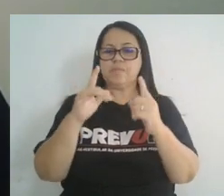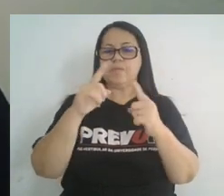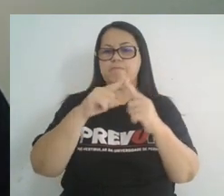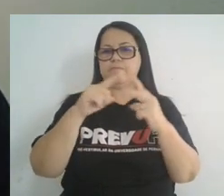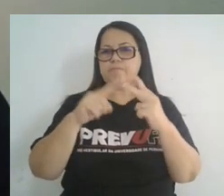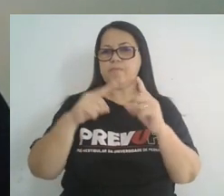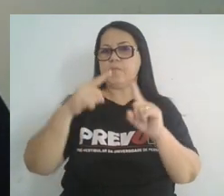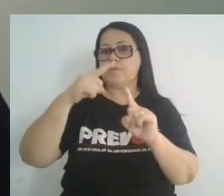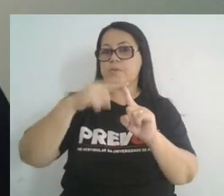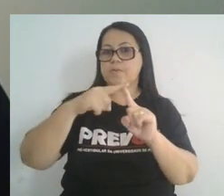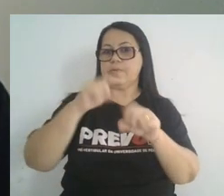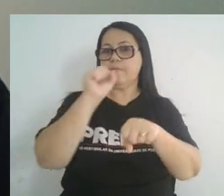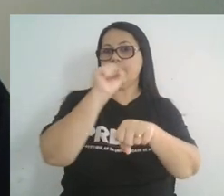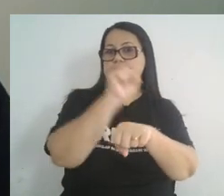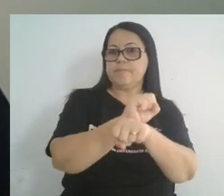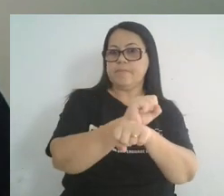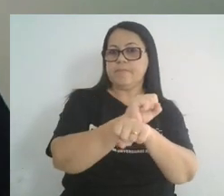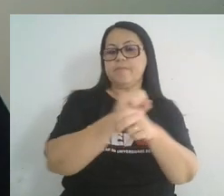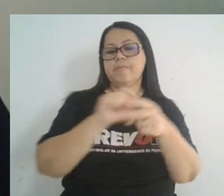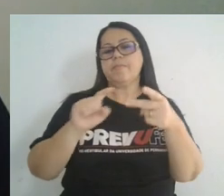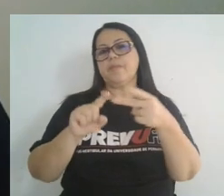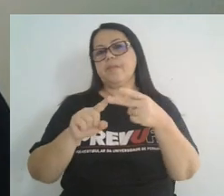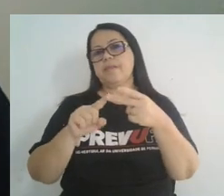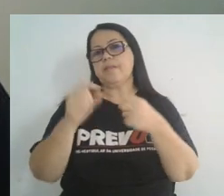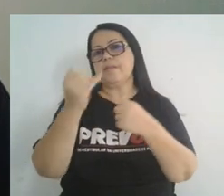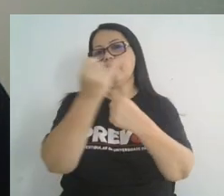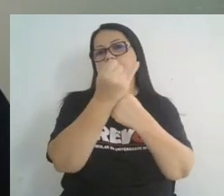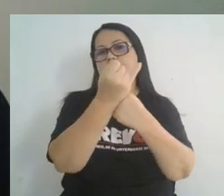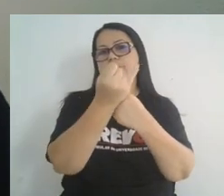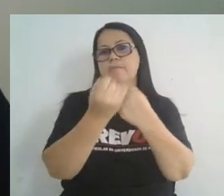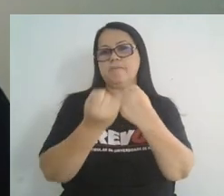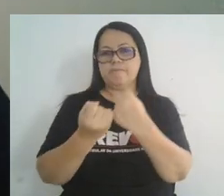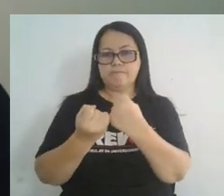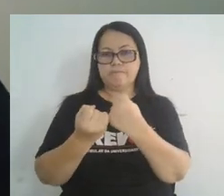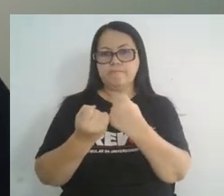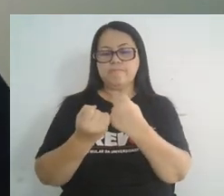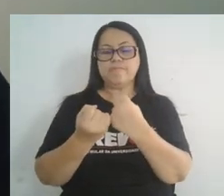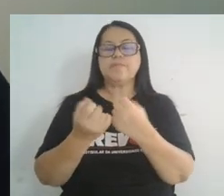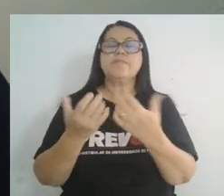atrito: força de atrito estático e força de atrito cinético.